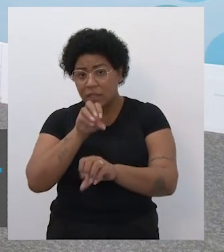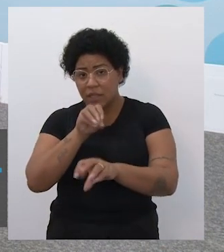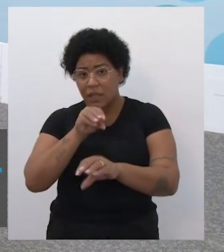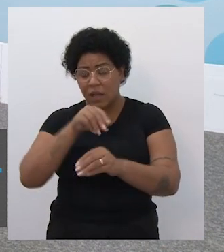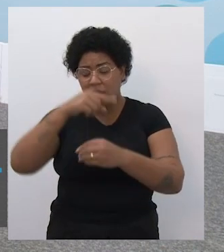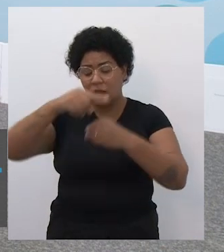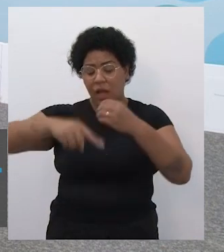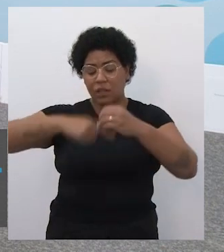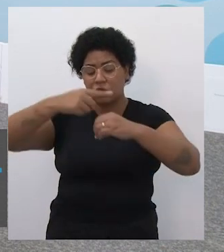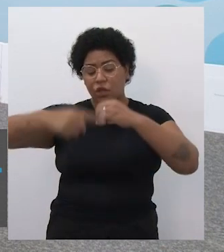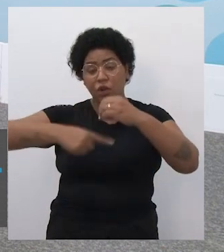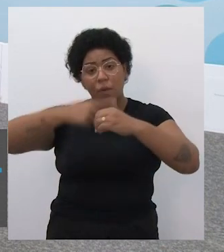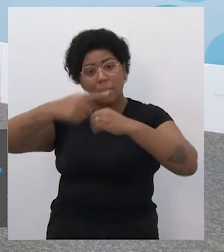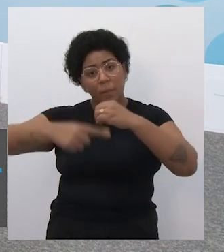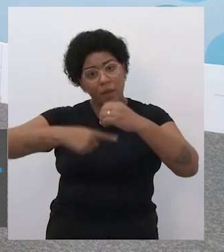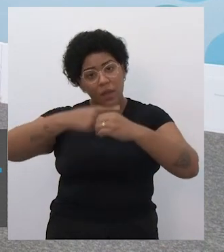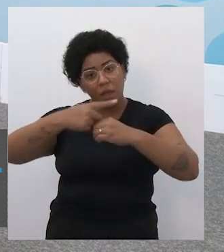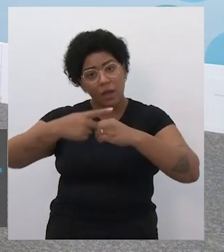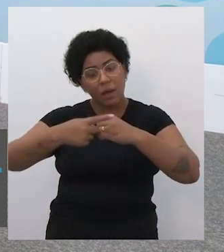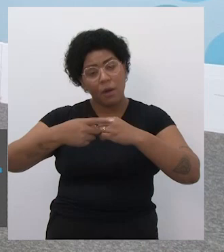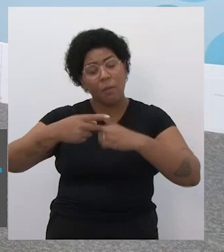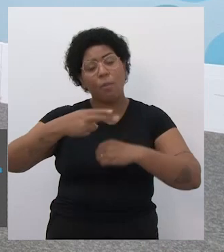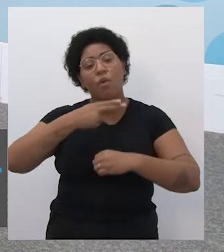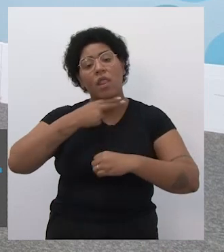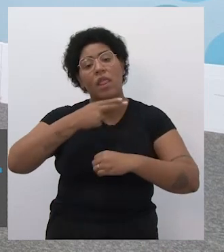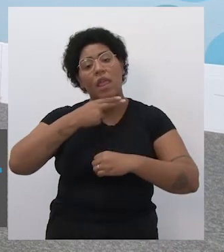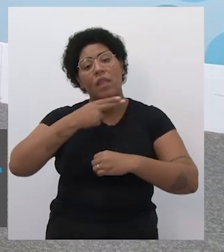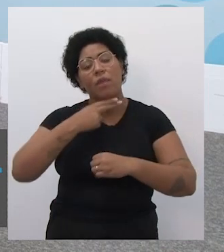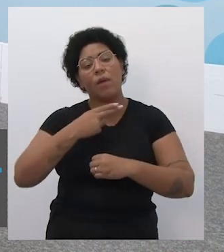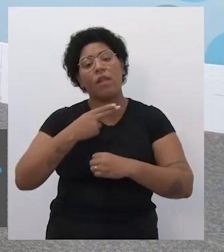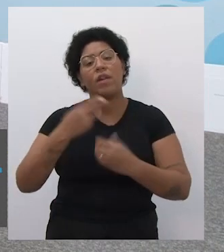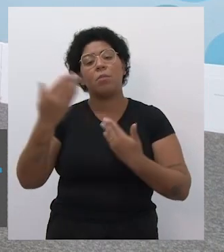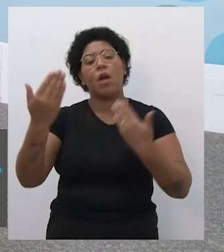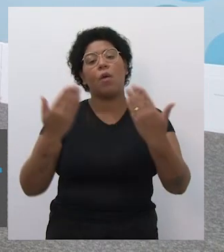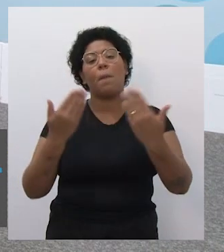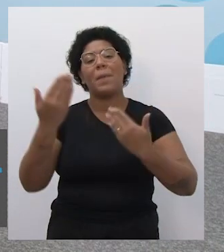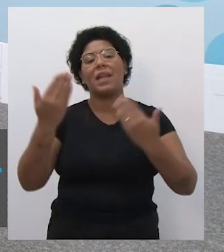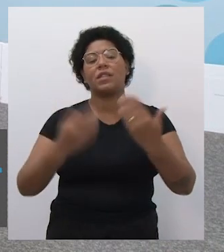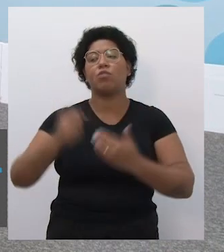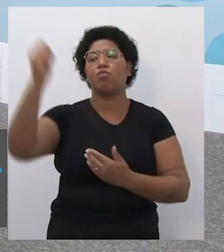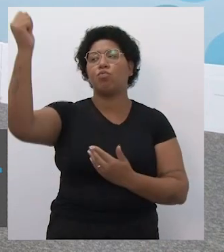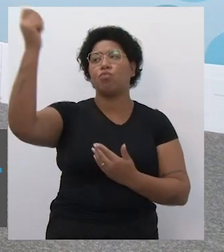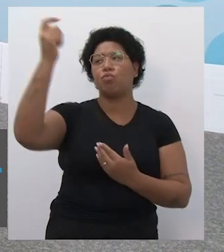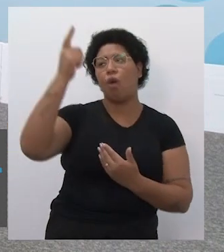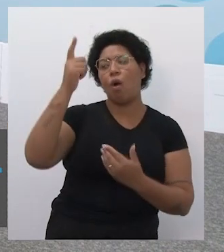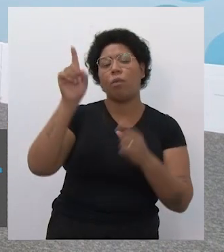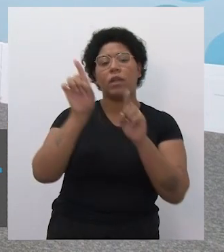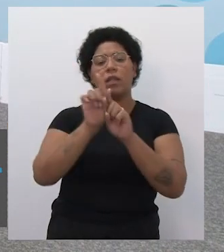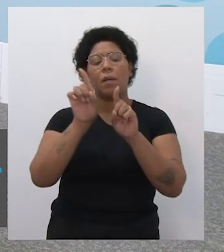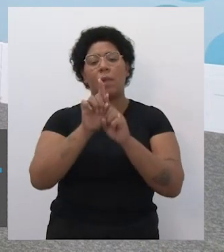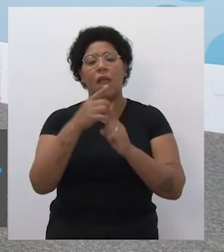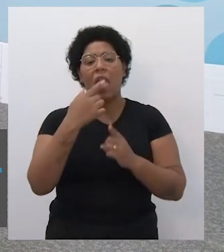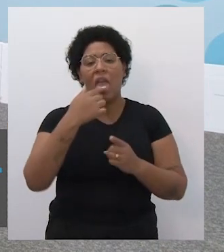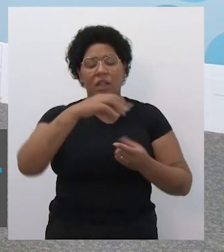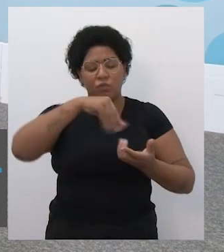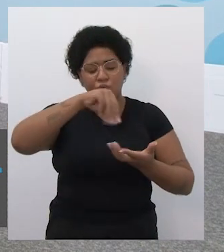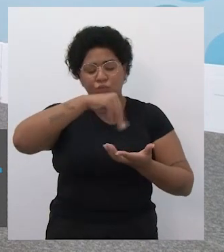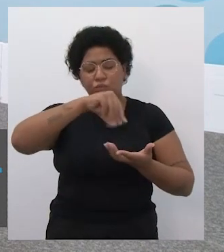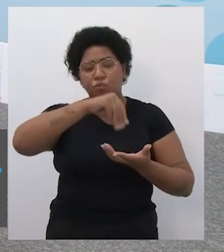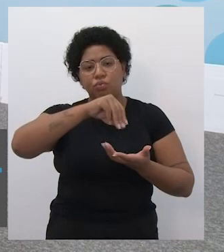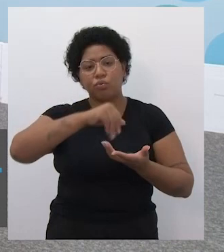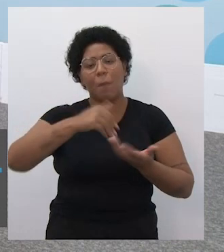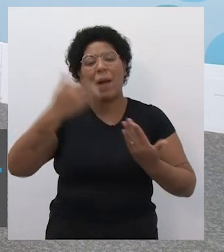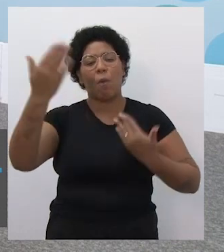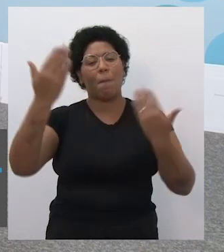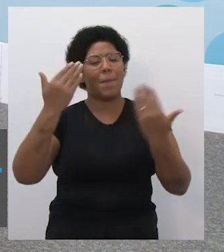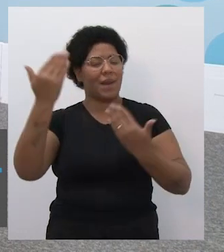neto através de temperos, né? Ele associa o sol, né, com a pimenta que é quente, ele associa a canela com Marte, né? Enfim, ele